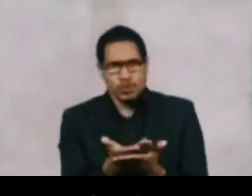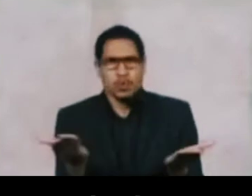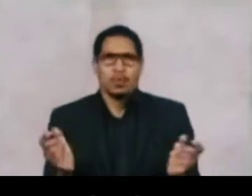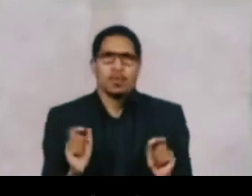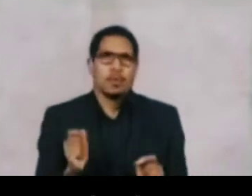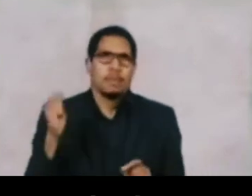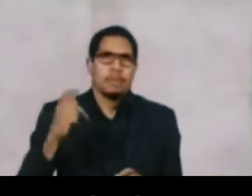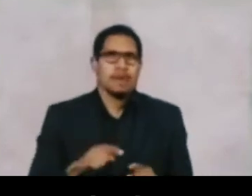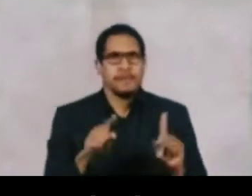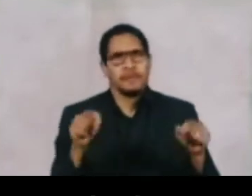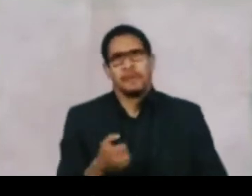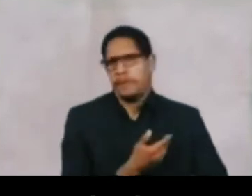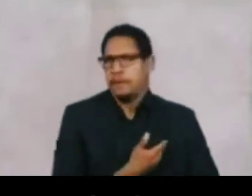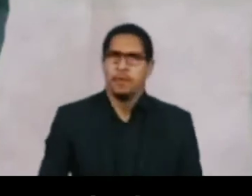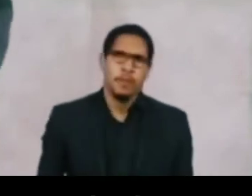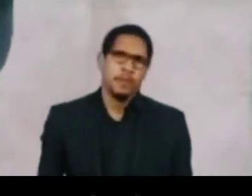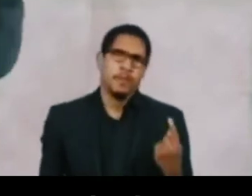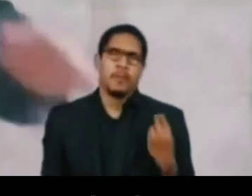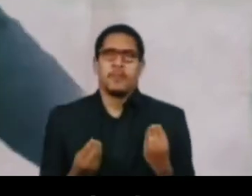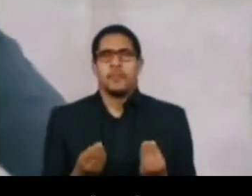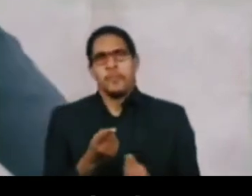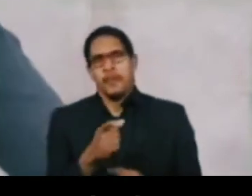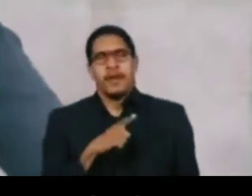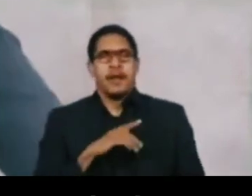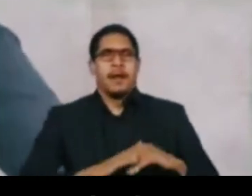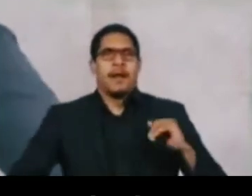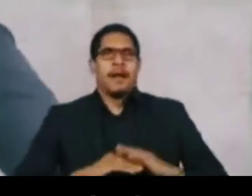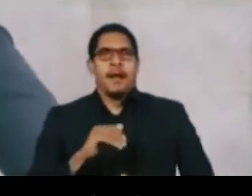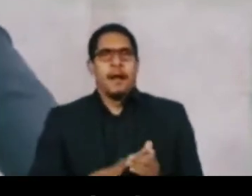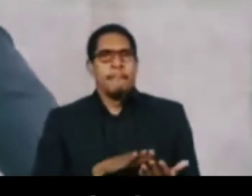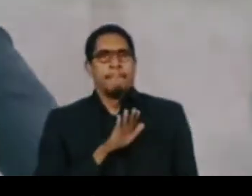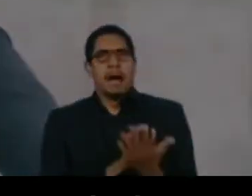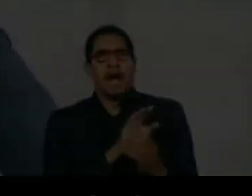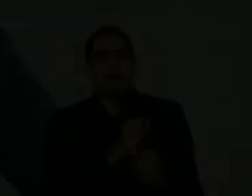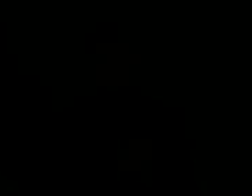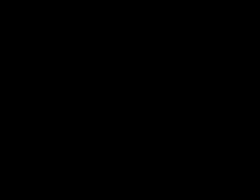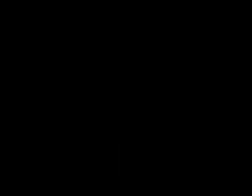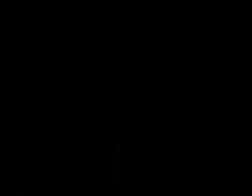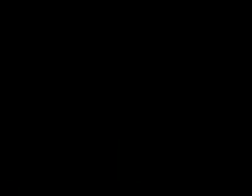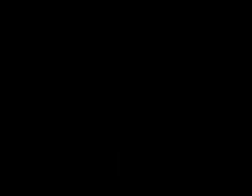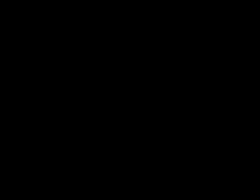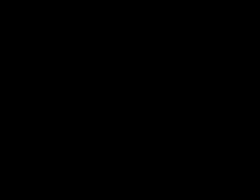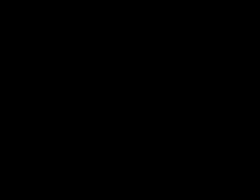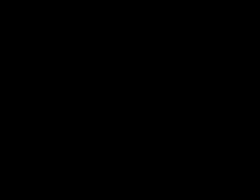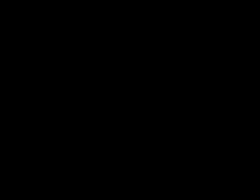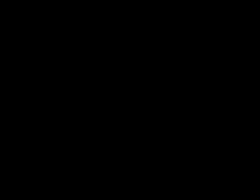aposentadorias de servidores públicos que estão na linha de frente do combate à Covid-19.